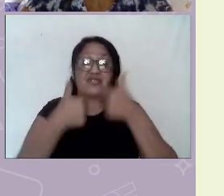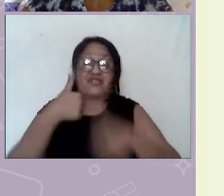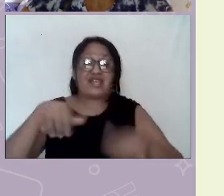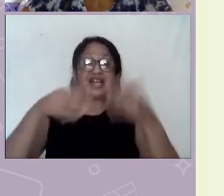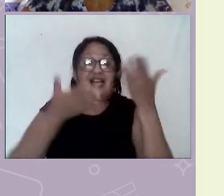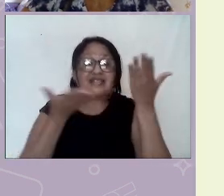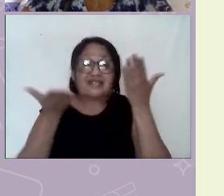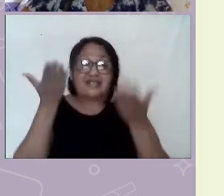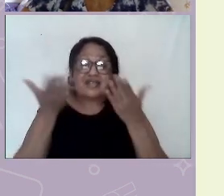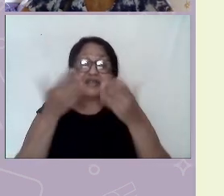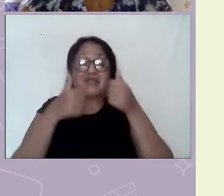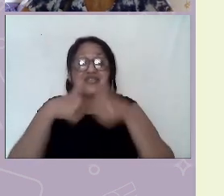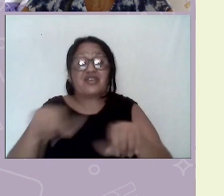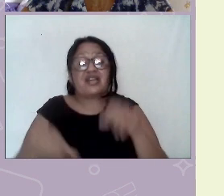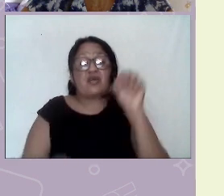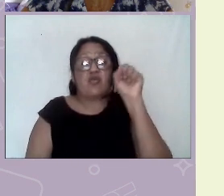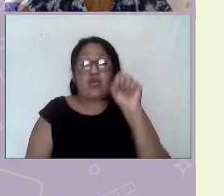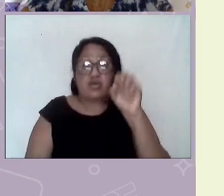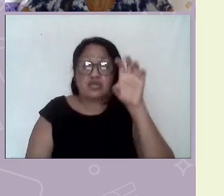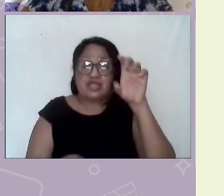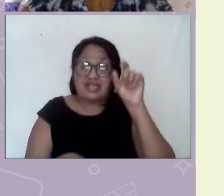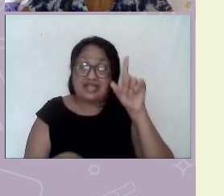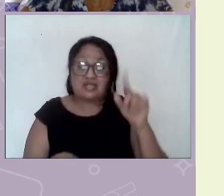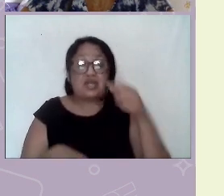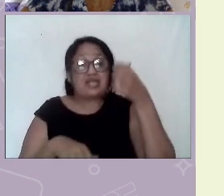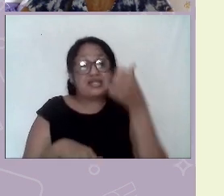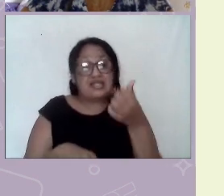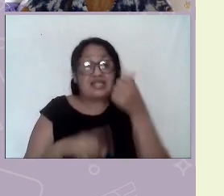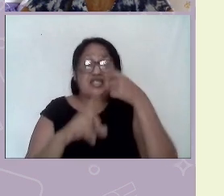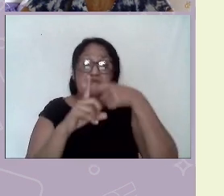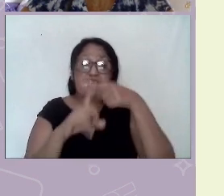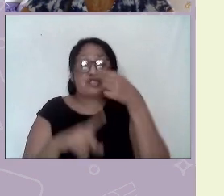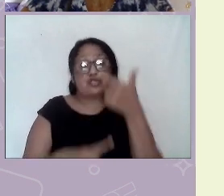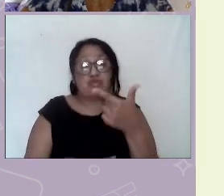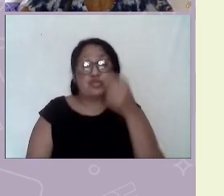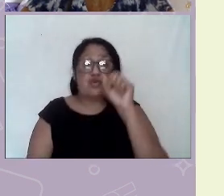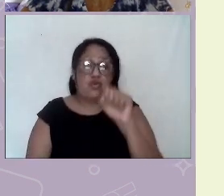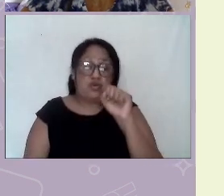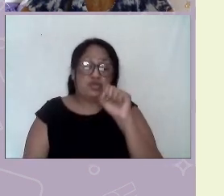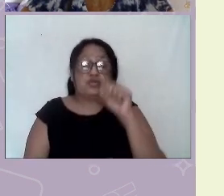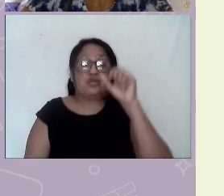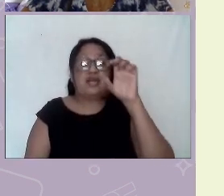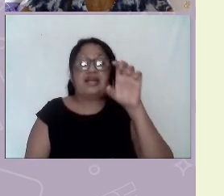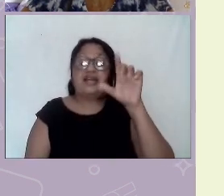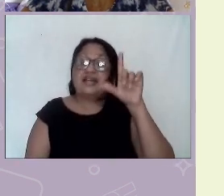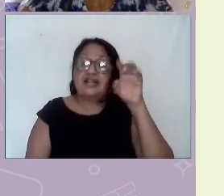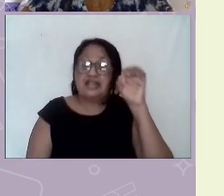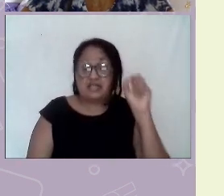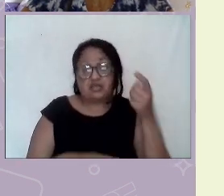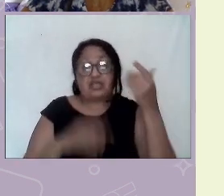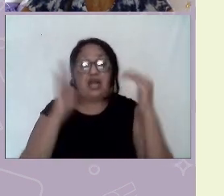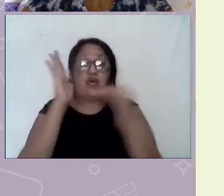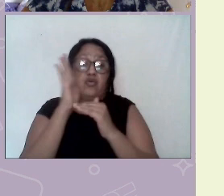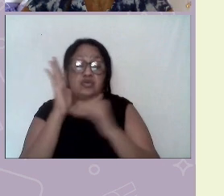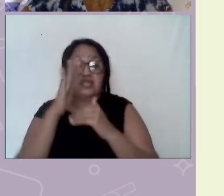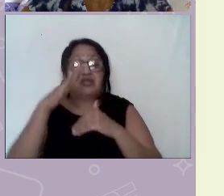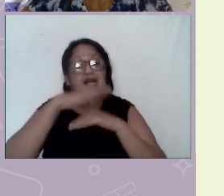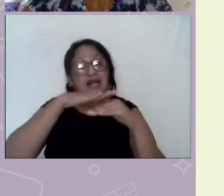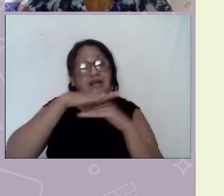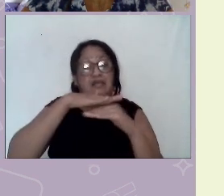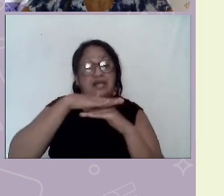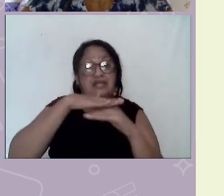para ficar com 8 elétrons aqui 6 mais 2 8 elétrons na sua última camada então ele tende a perder